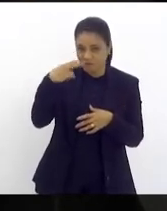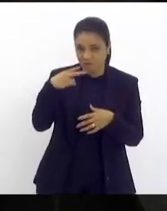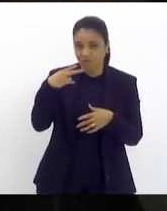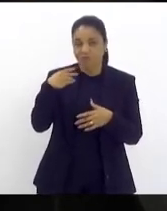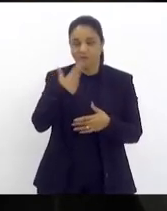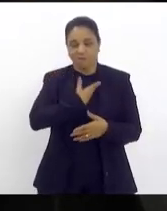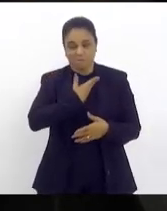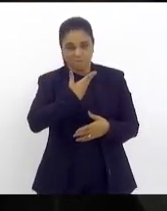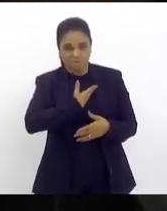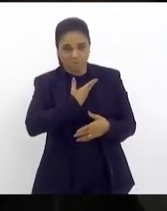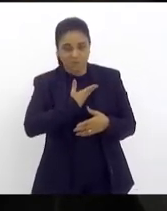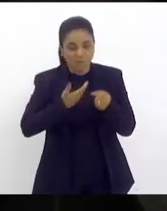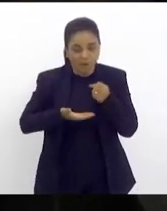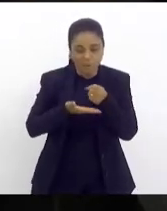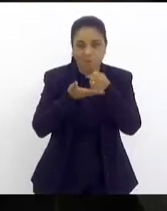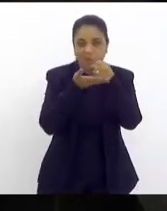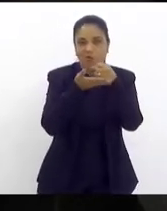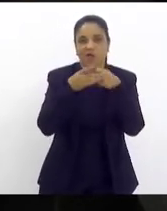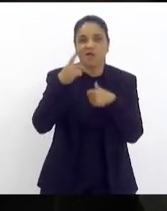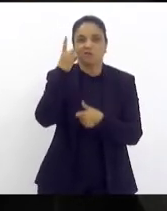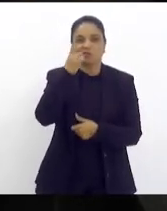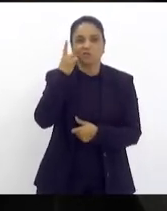de amigos, para apoiar os deputados